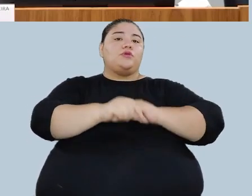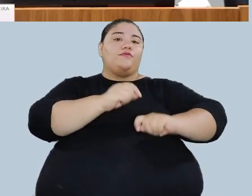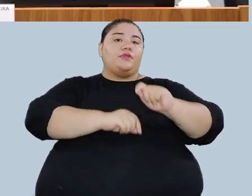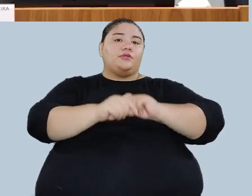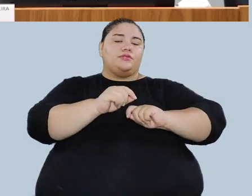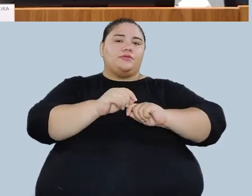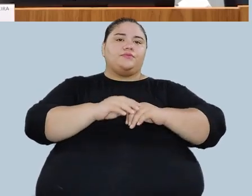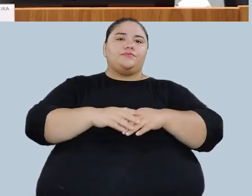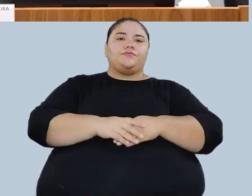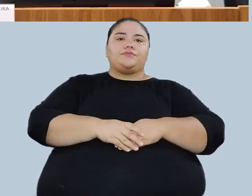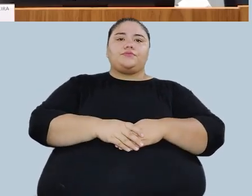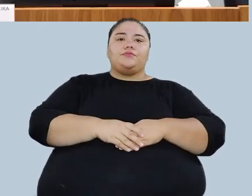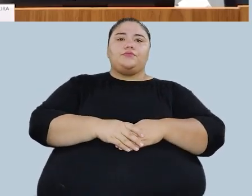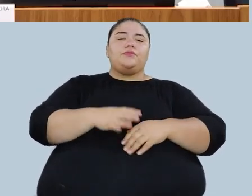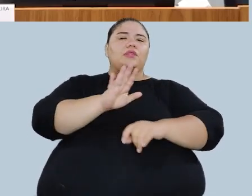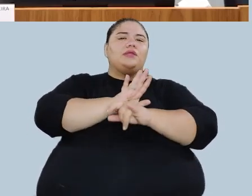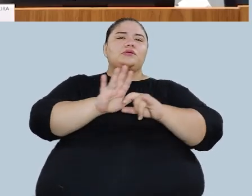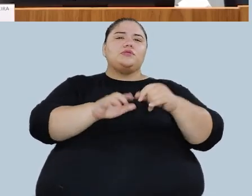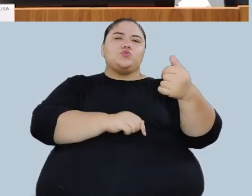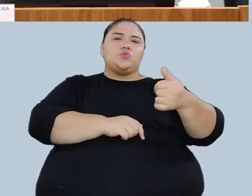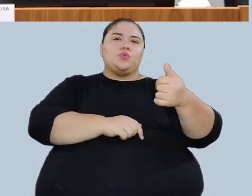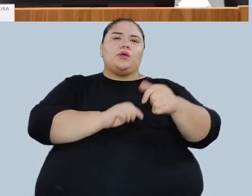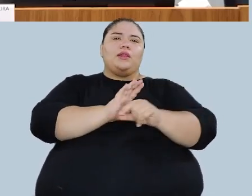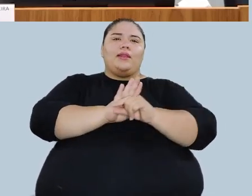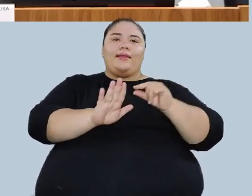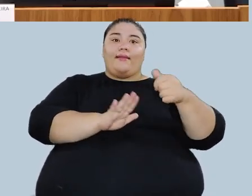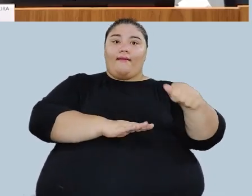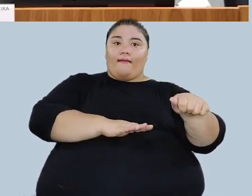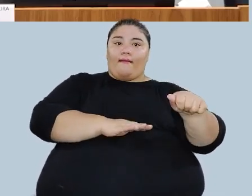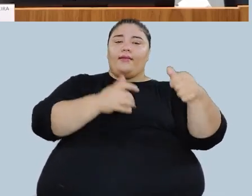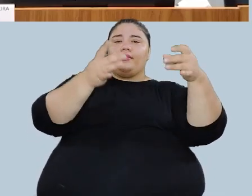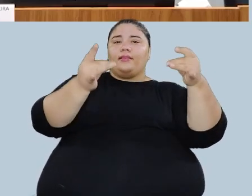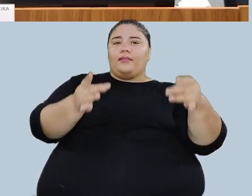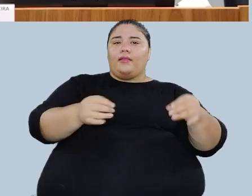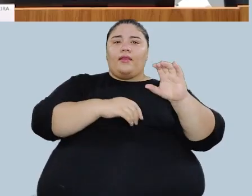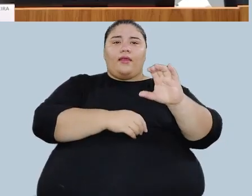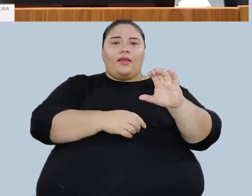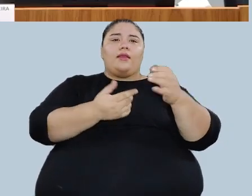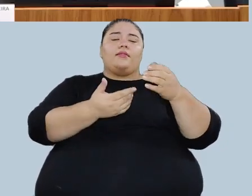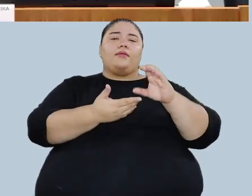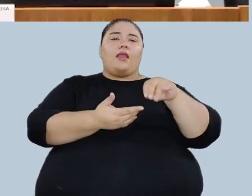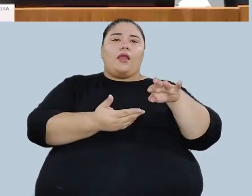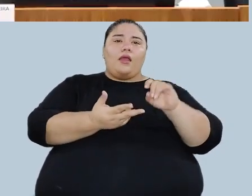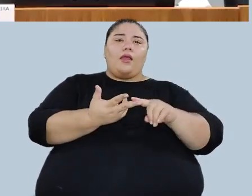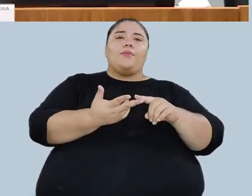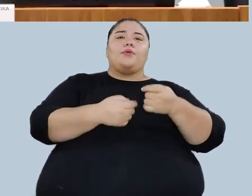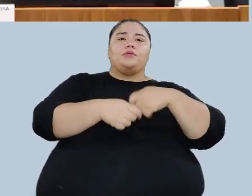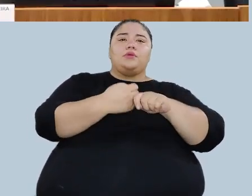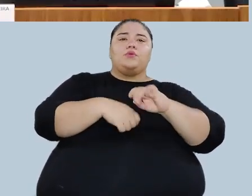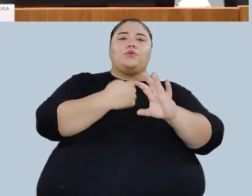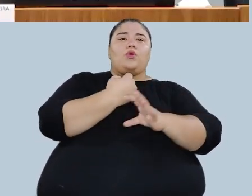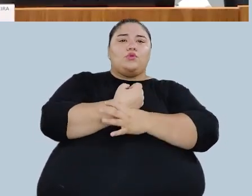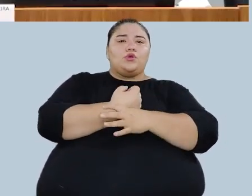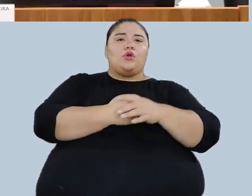financeiras. E aí, no inciso 1, a linha A destaca as operações de crédito, câmbio, seguro, resseguro,